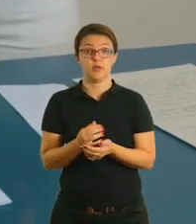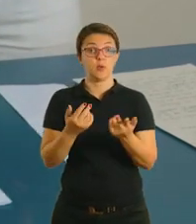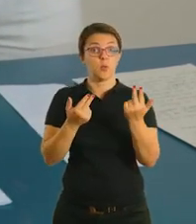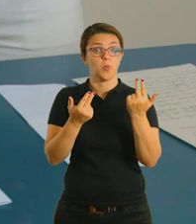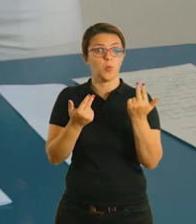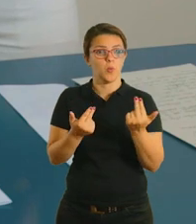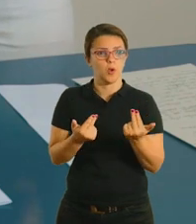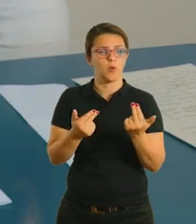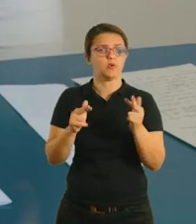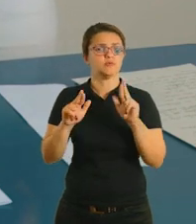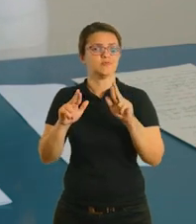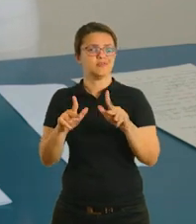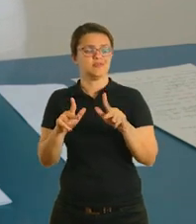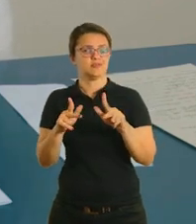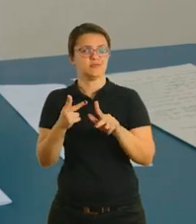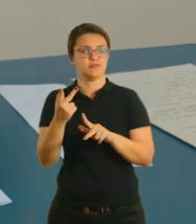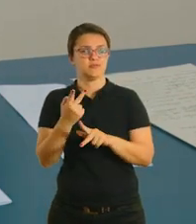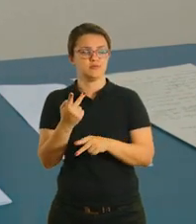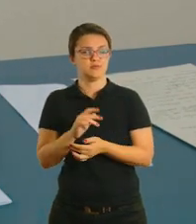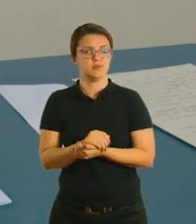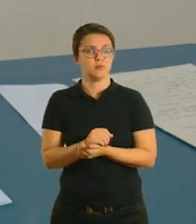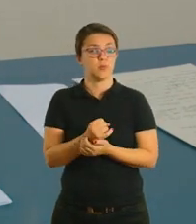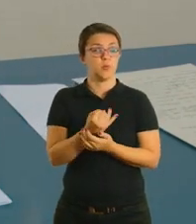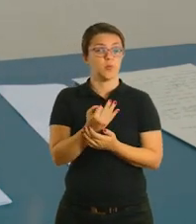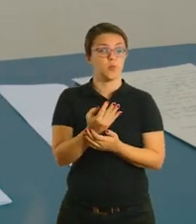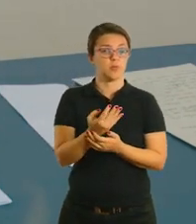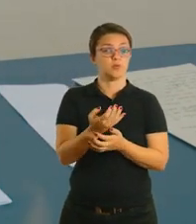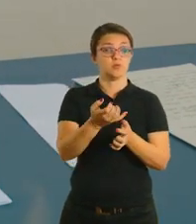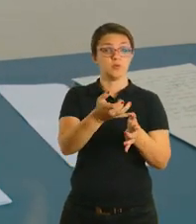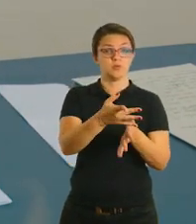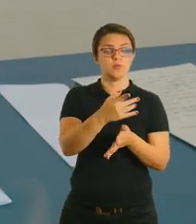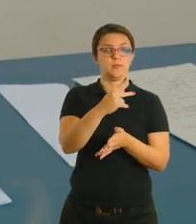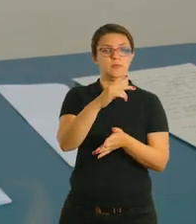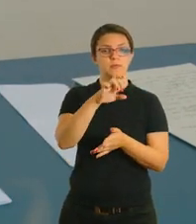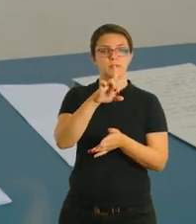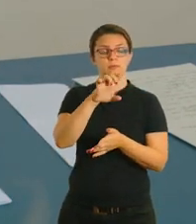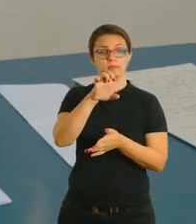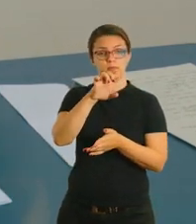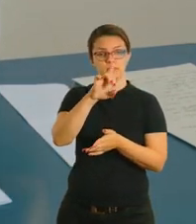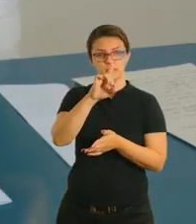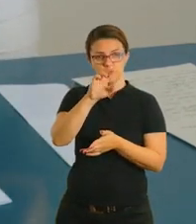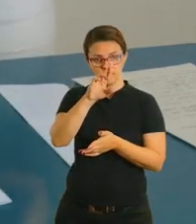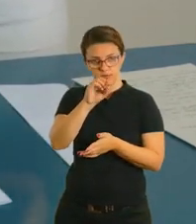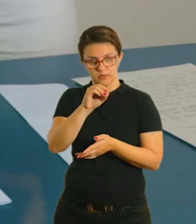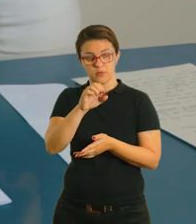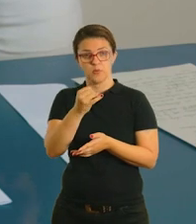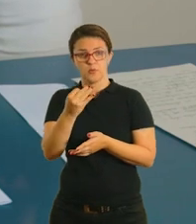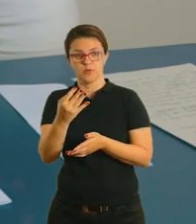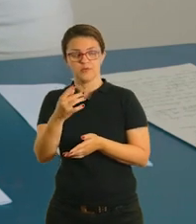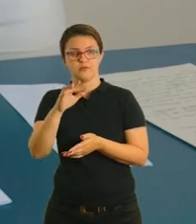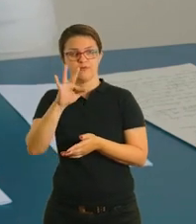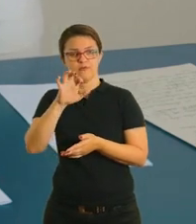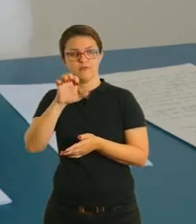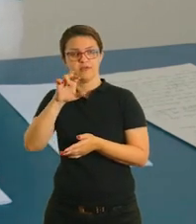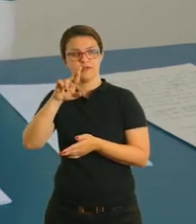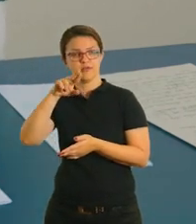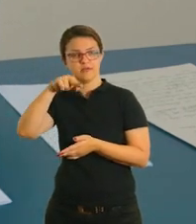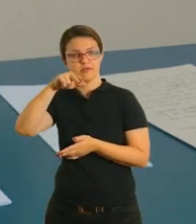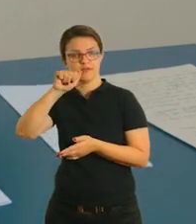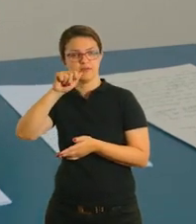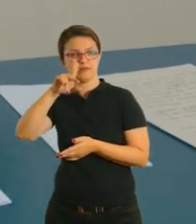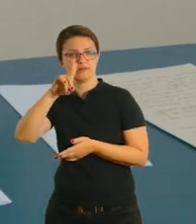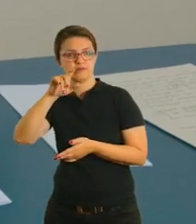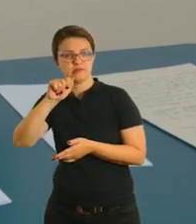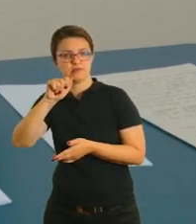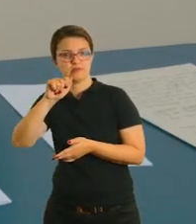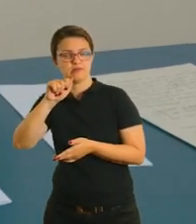dinheiro para eles? Então, vocês vão calcular quanto sobrou para o Pedro e quanto sobrou para a Fernanda. E aí vai marcar se é a